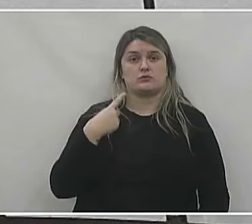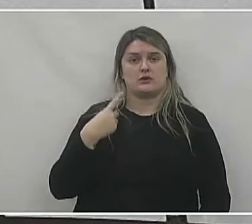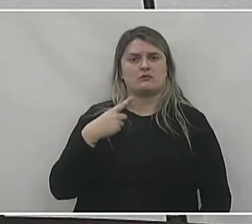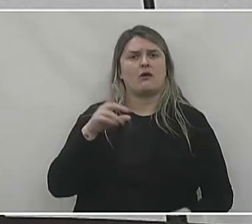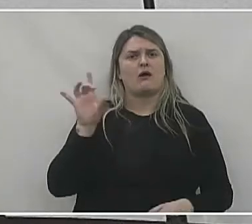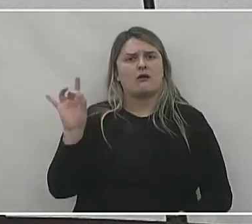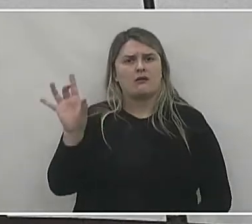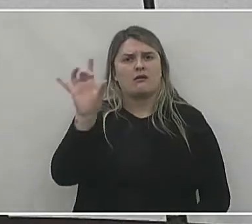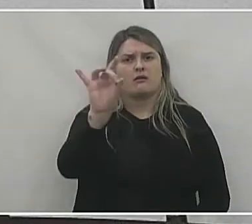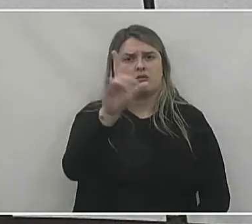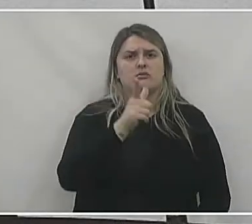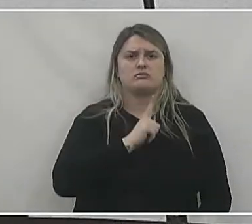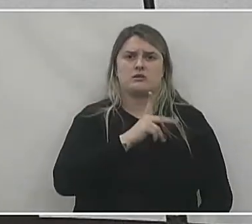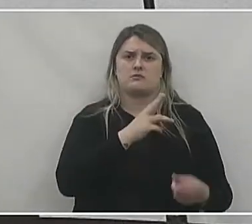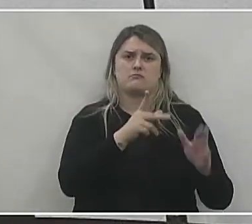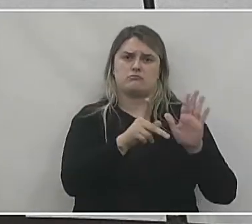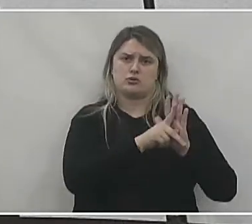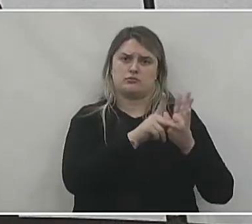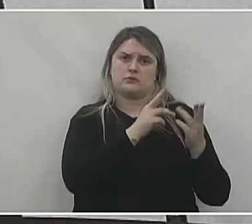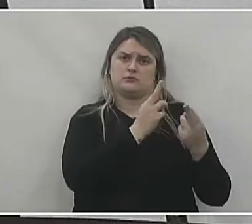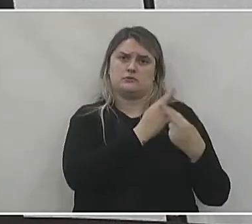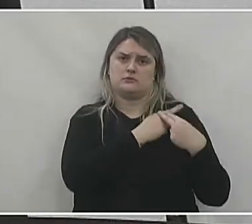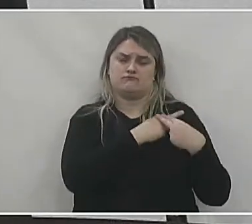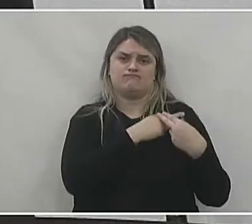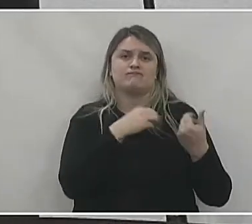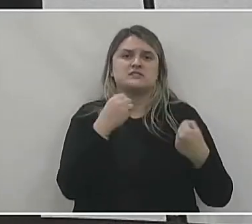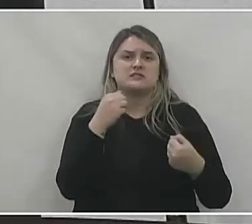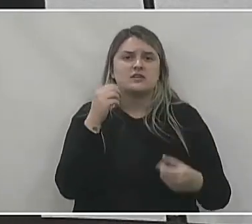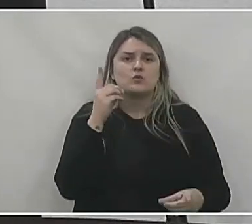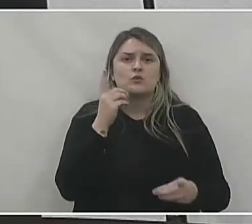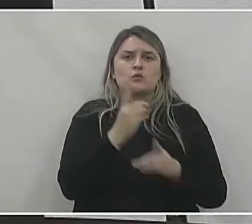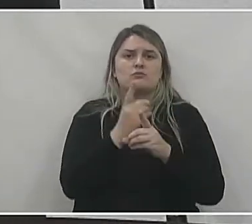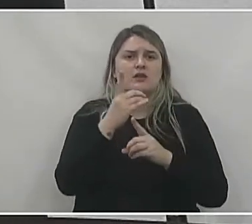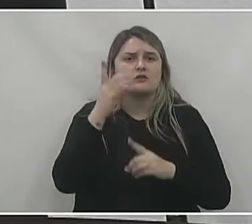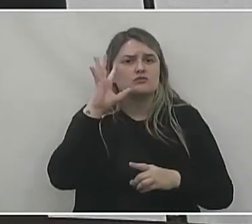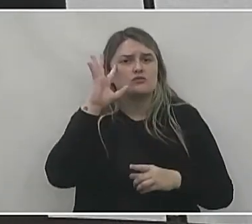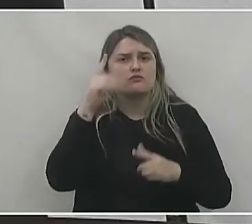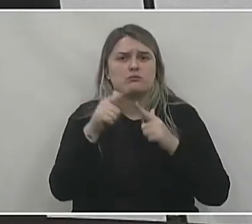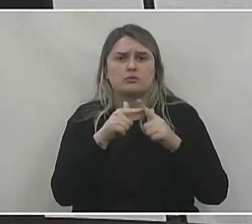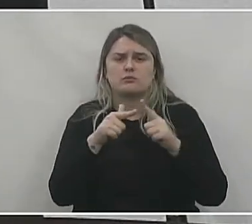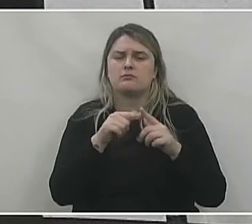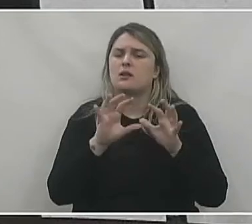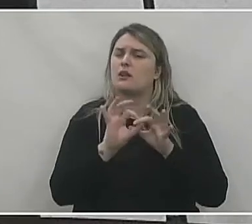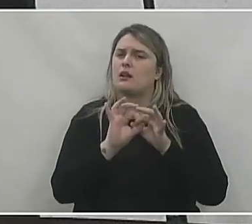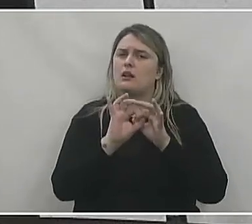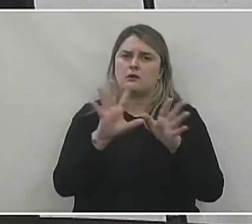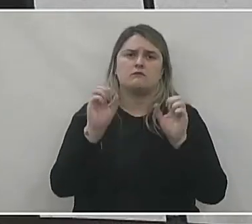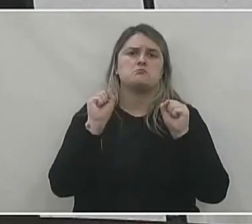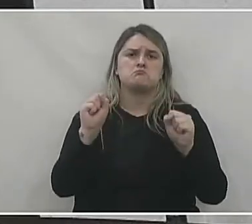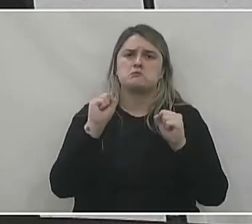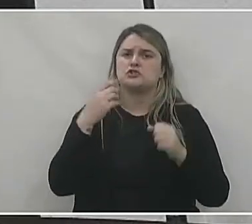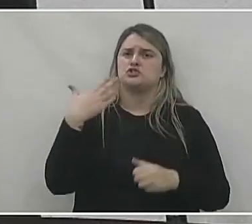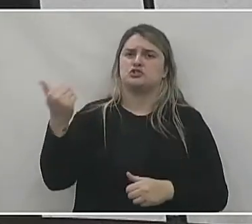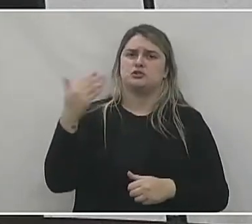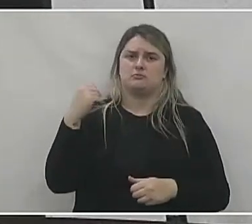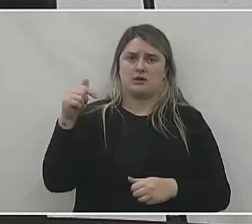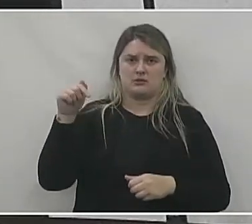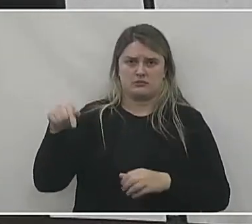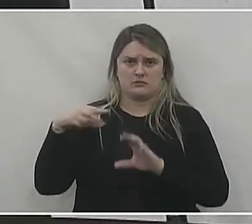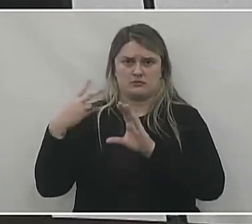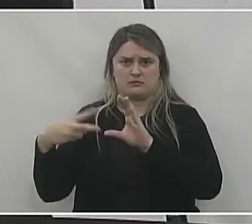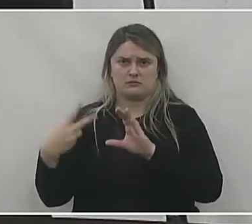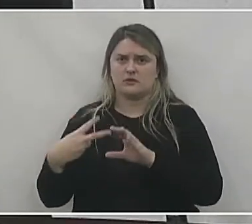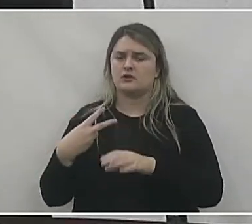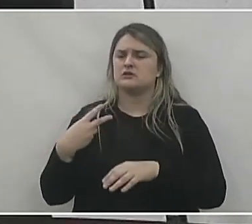sua responsabilidade. E nós temos que achar soluções para os nossos problemas. Então eu me coloco à disposição da Câmara de União da Vitória, que